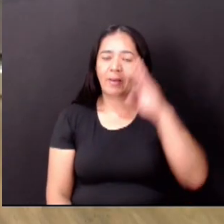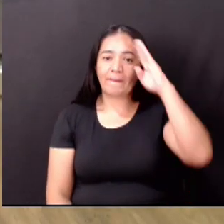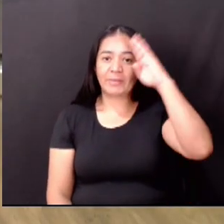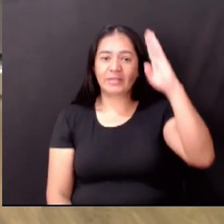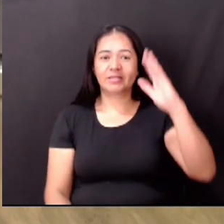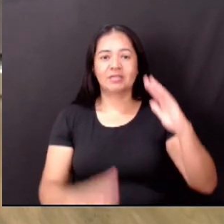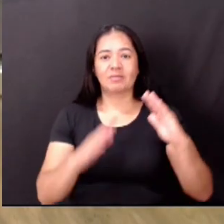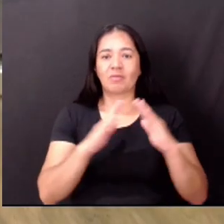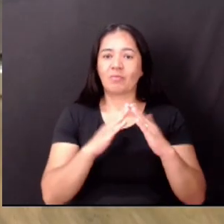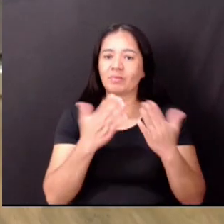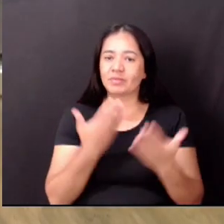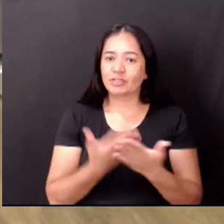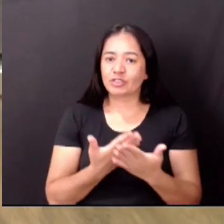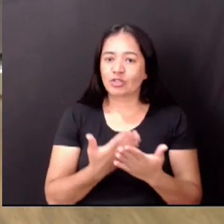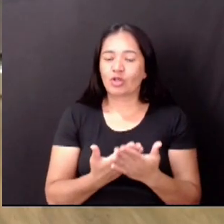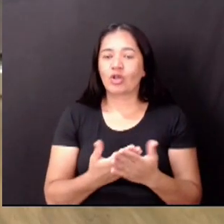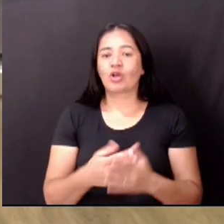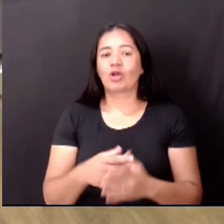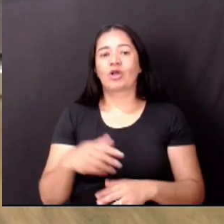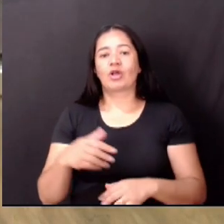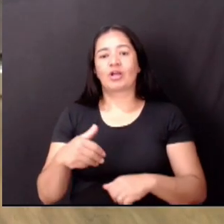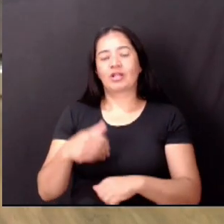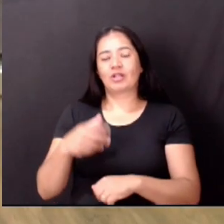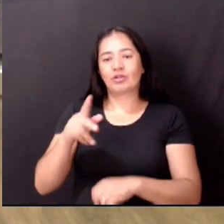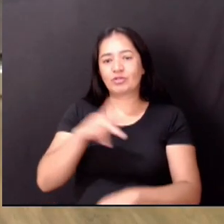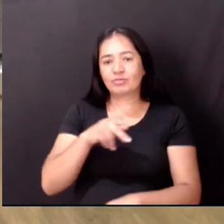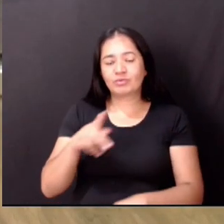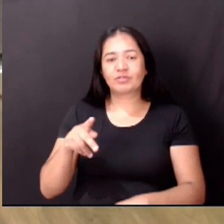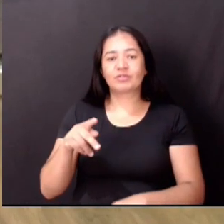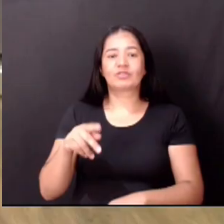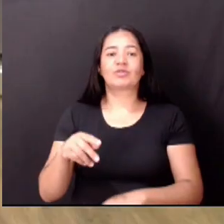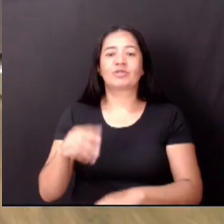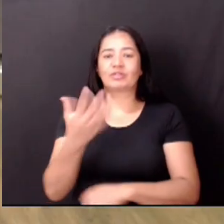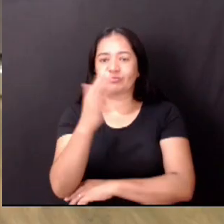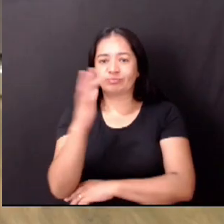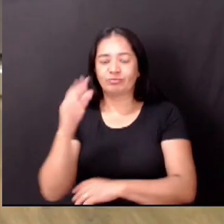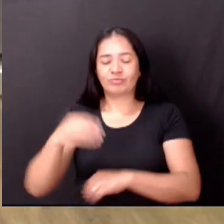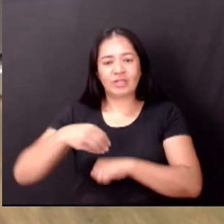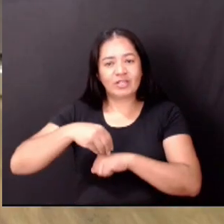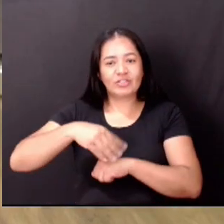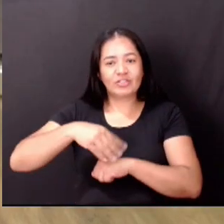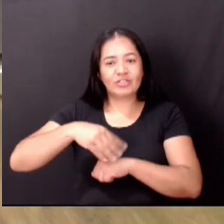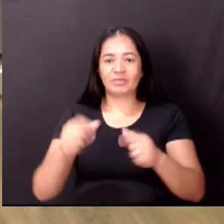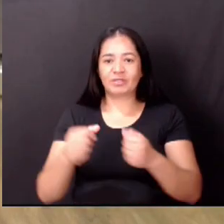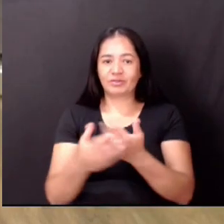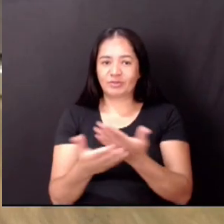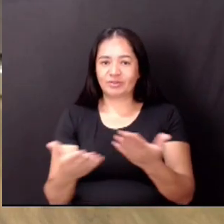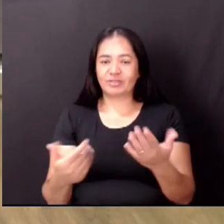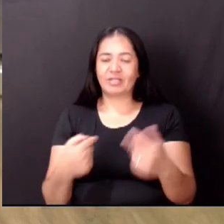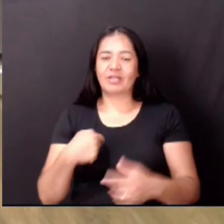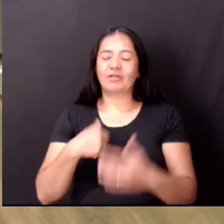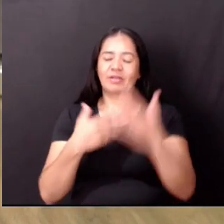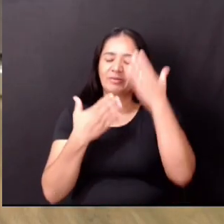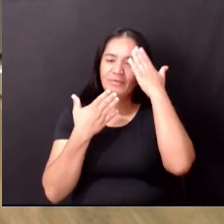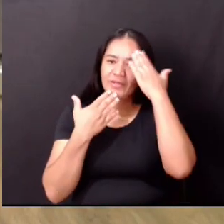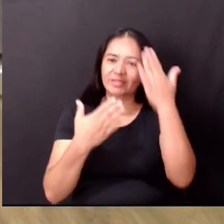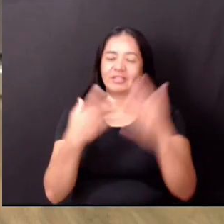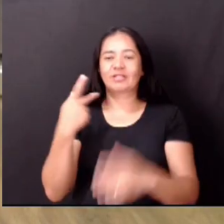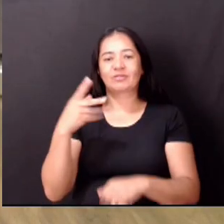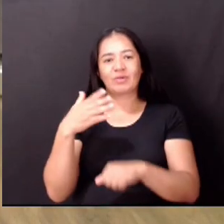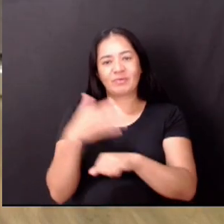para os educadores ambientais. Vamos deixar essa dica, então, para todo mundo. Denise, eu queria agradecer demais a sua participação aqui com a